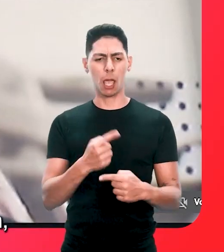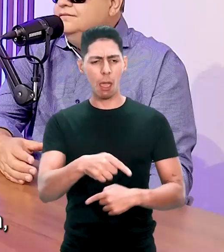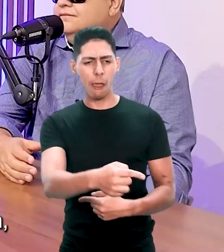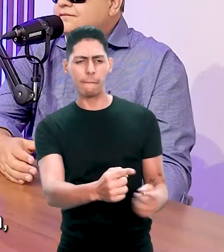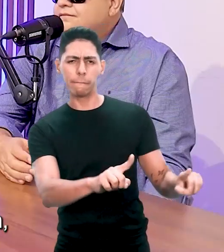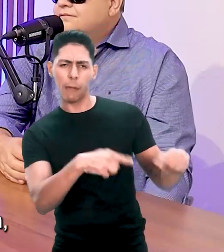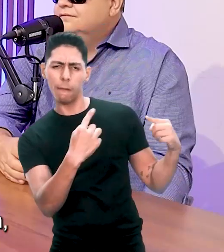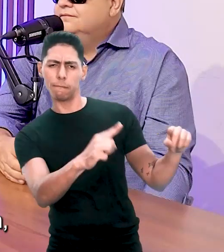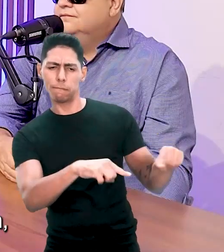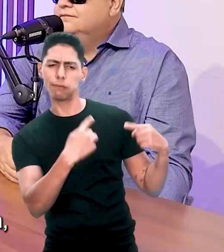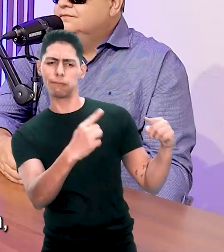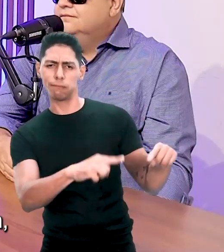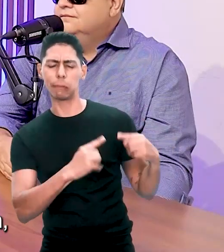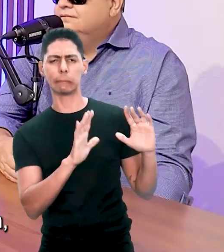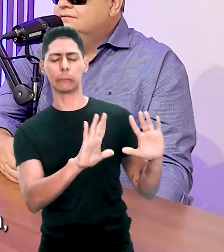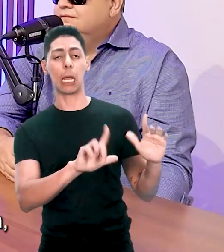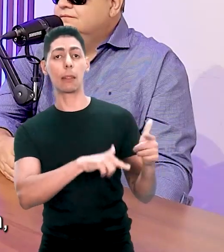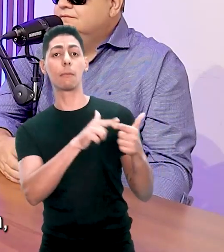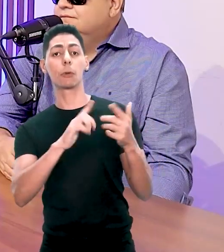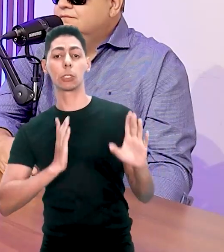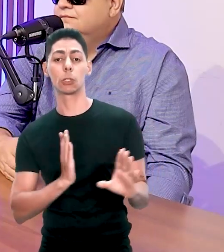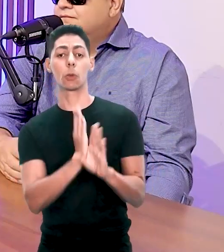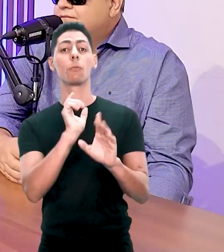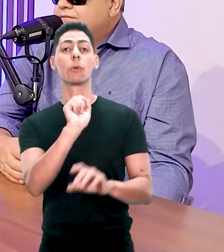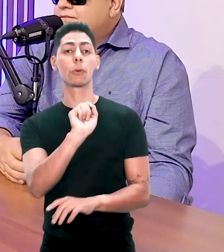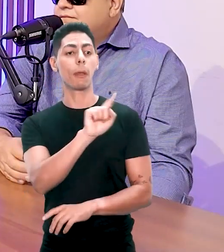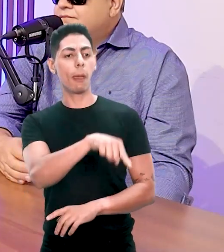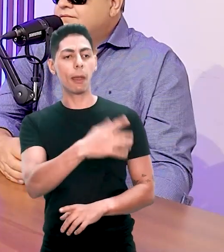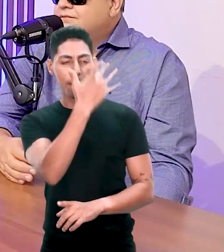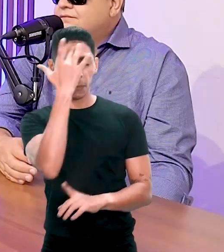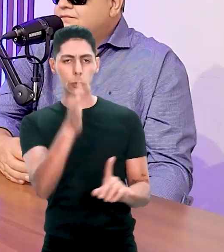assim, tu ia depois descobrir que eram quem...